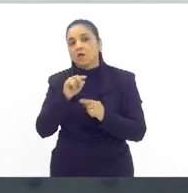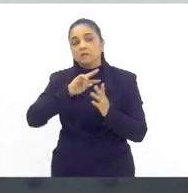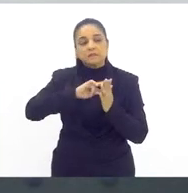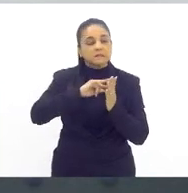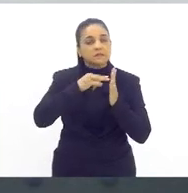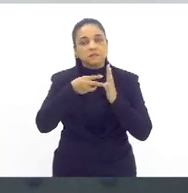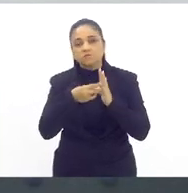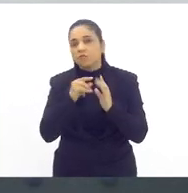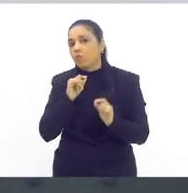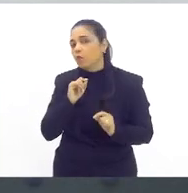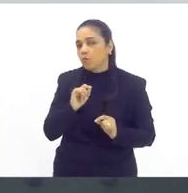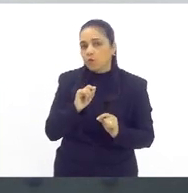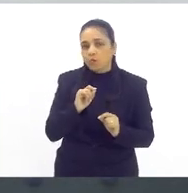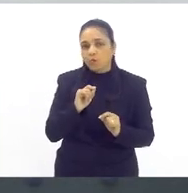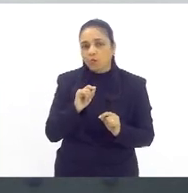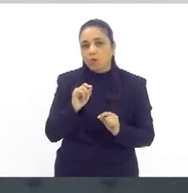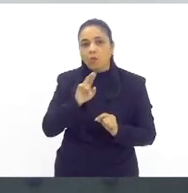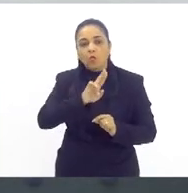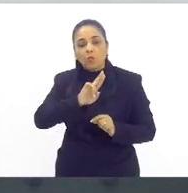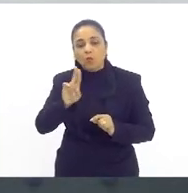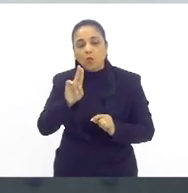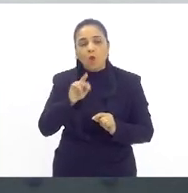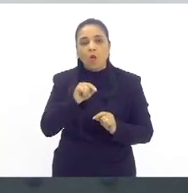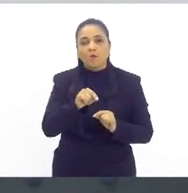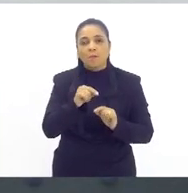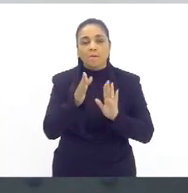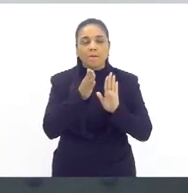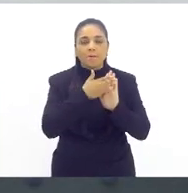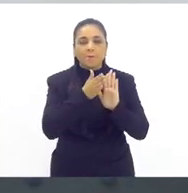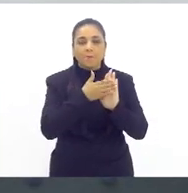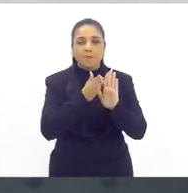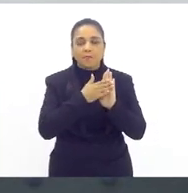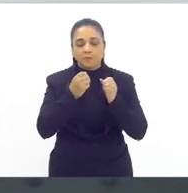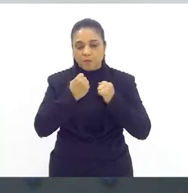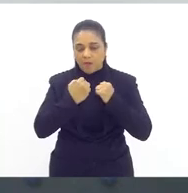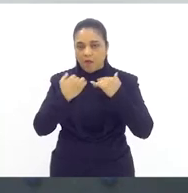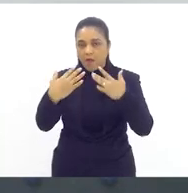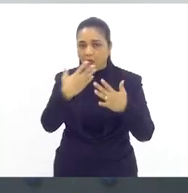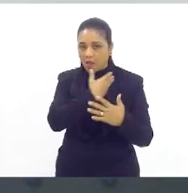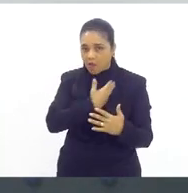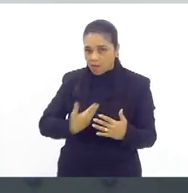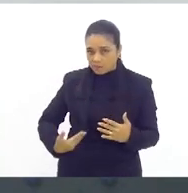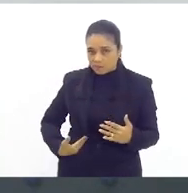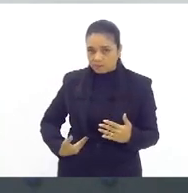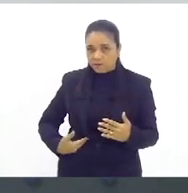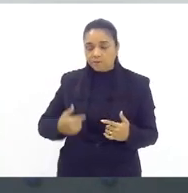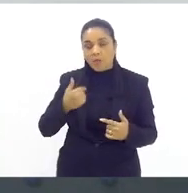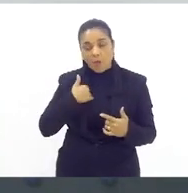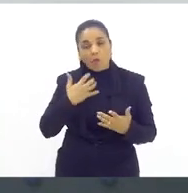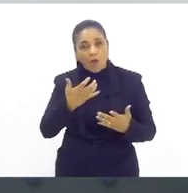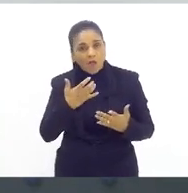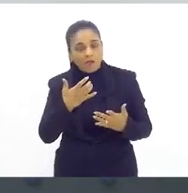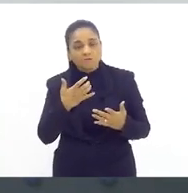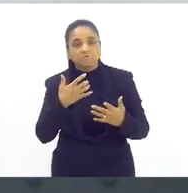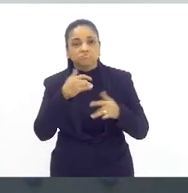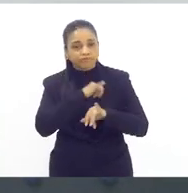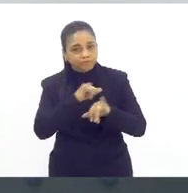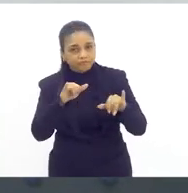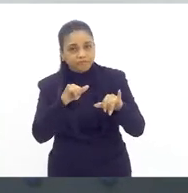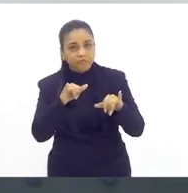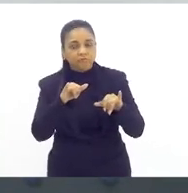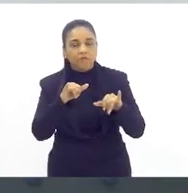considerando justamente o nome proposto para essa audiência né Eu quero dizer que eu pretendo construir